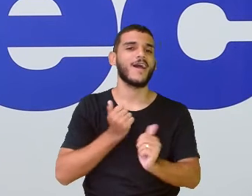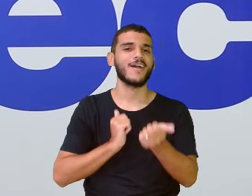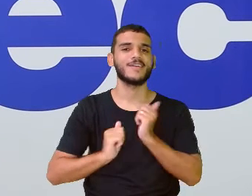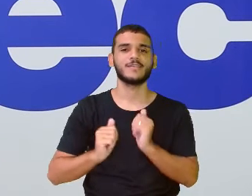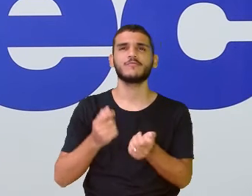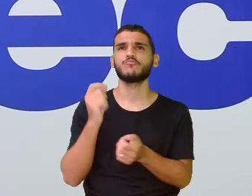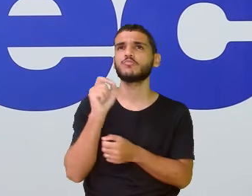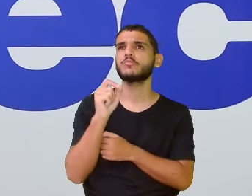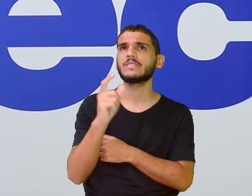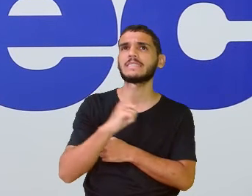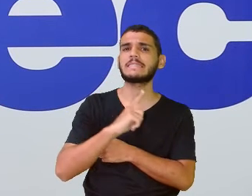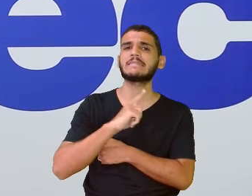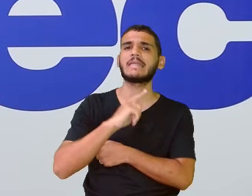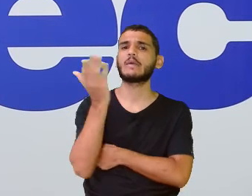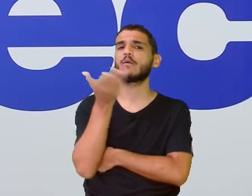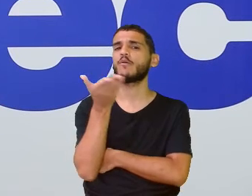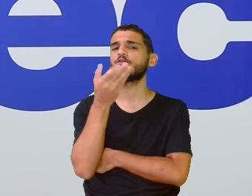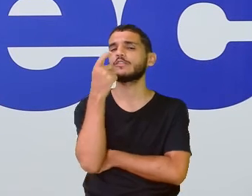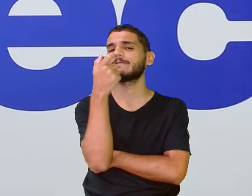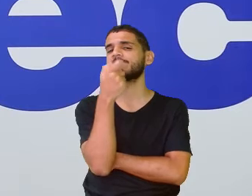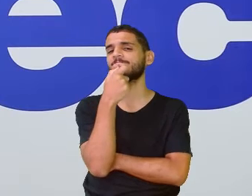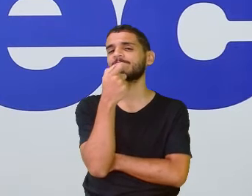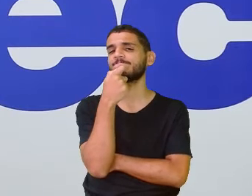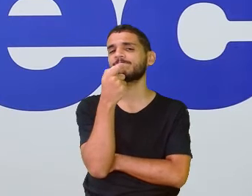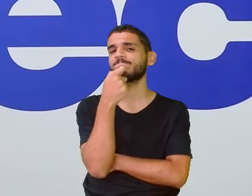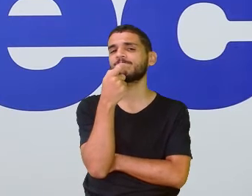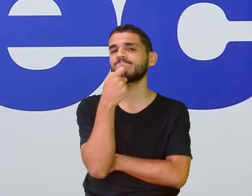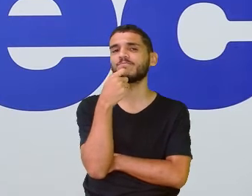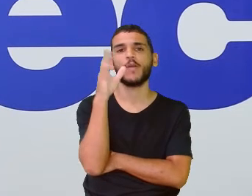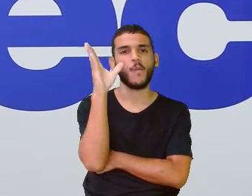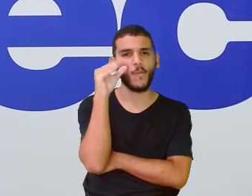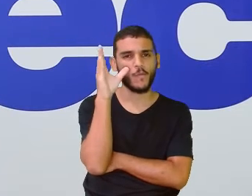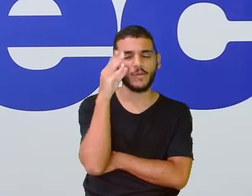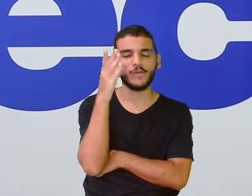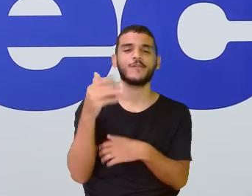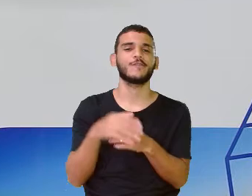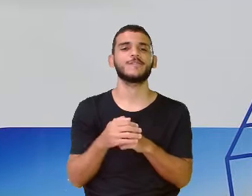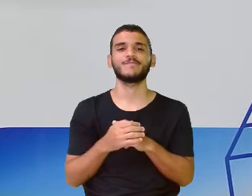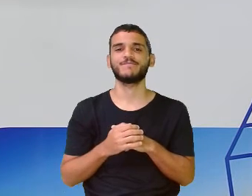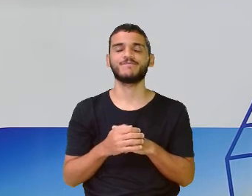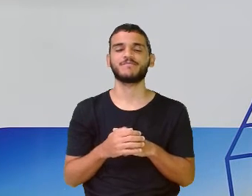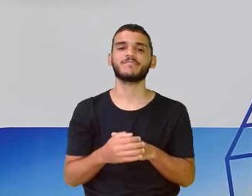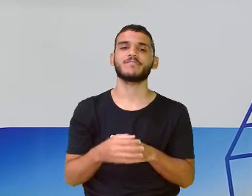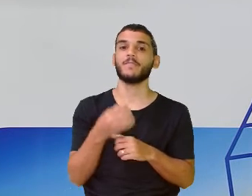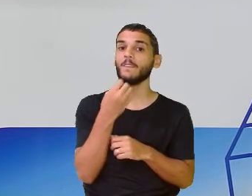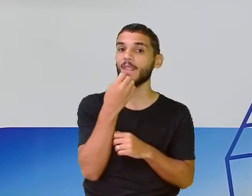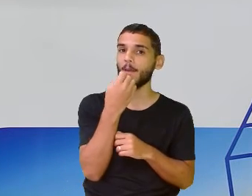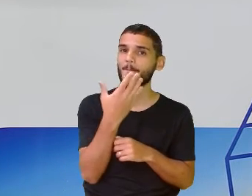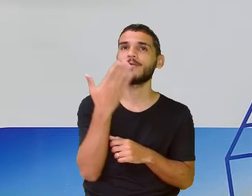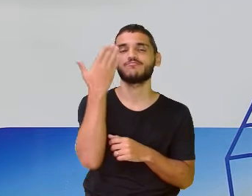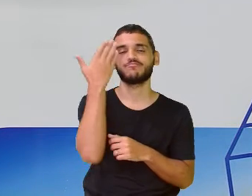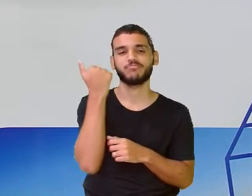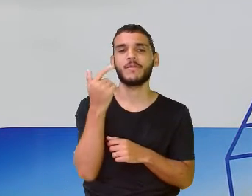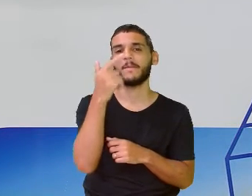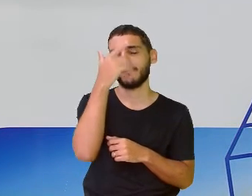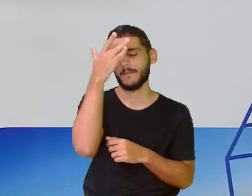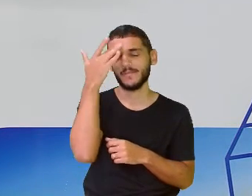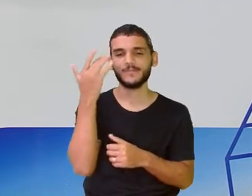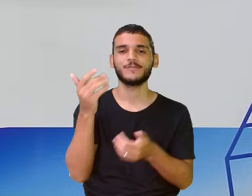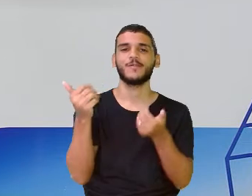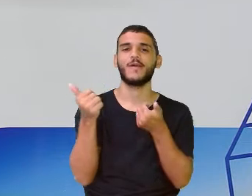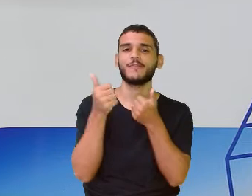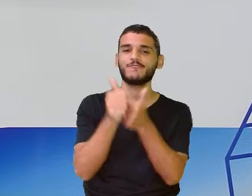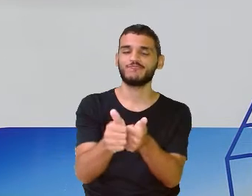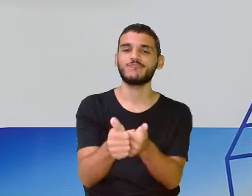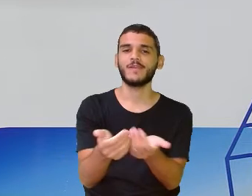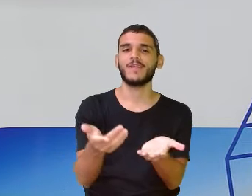nós teremos nessa aula de hoje? Estamos já prontos aqui. Bom saber que tem muita gente aí nos acompanhando, porque